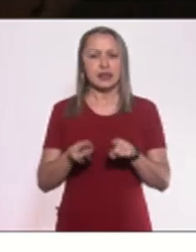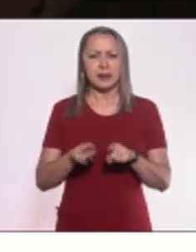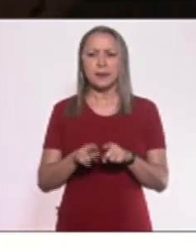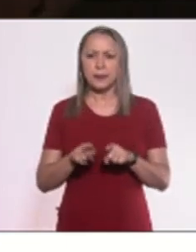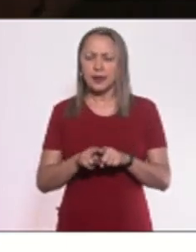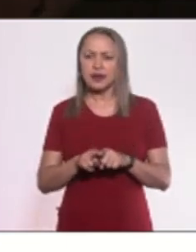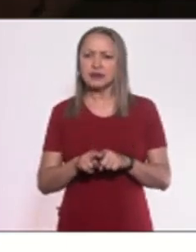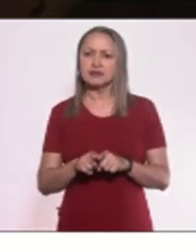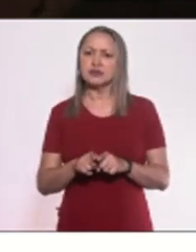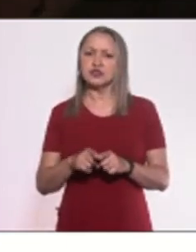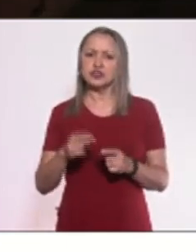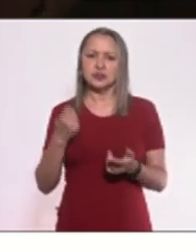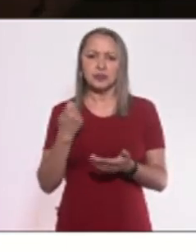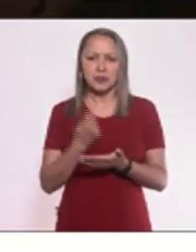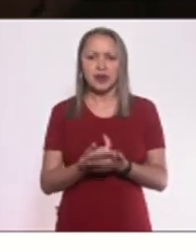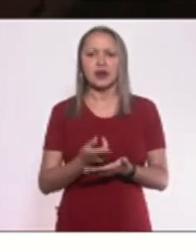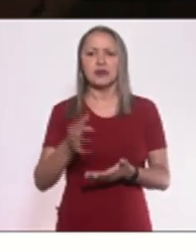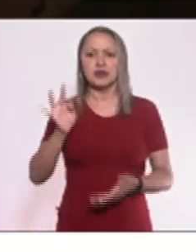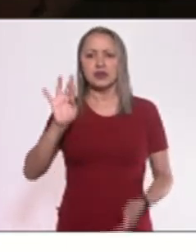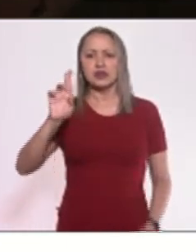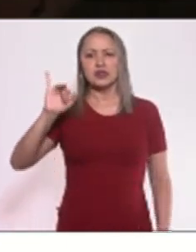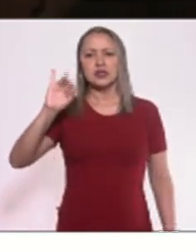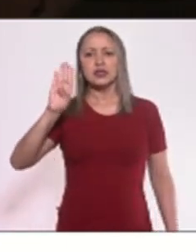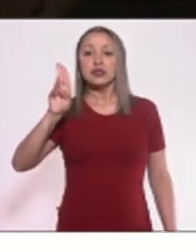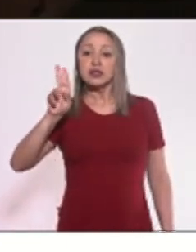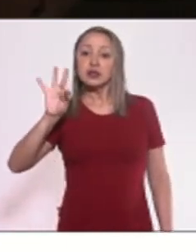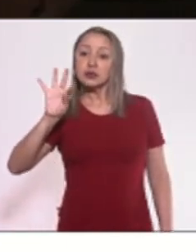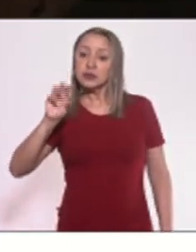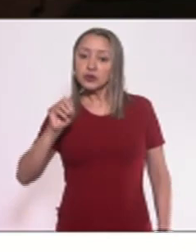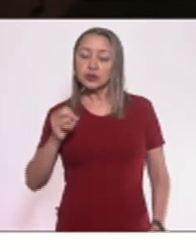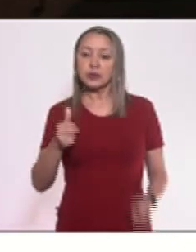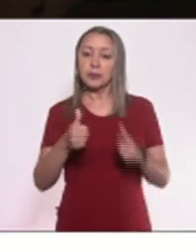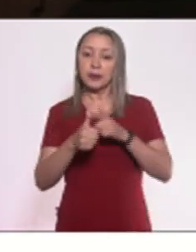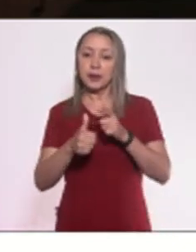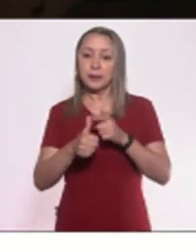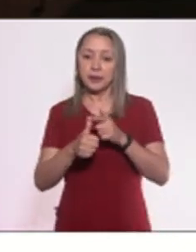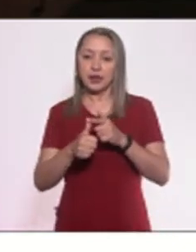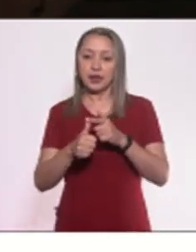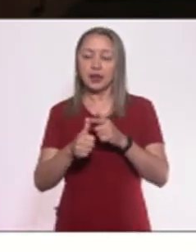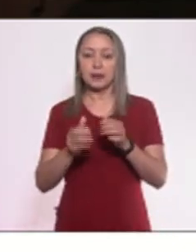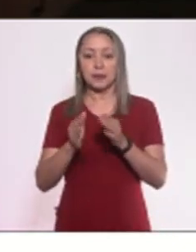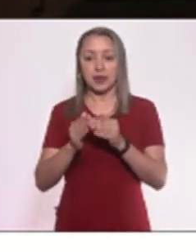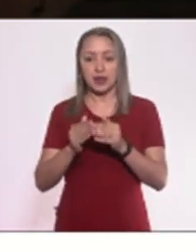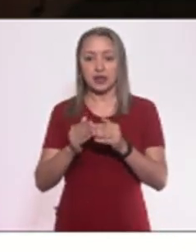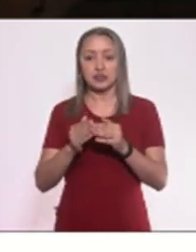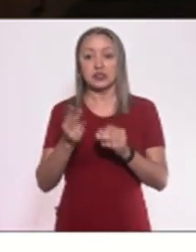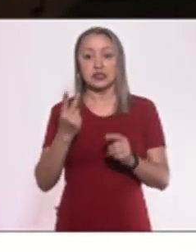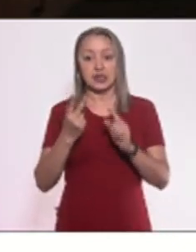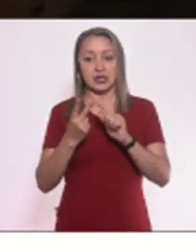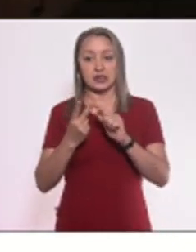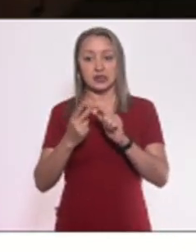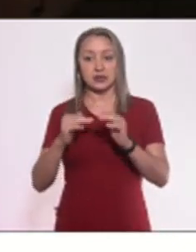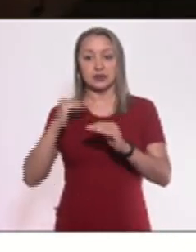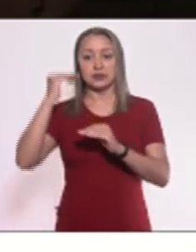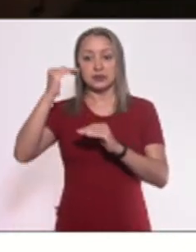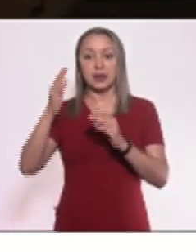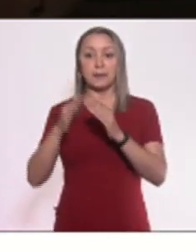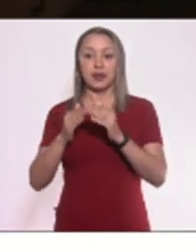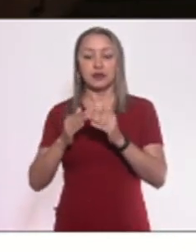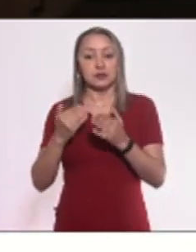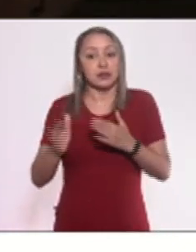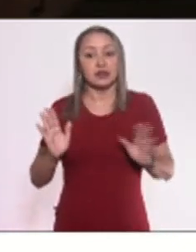mesmíssima coisa. Recurso na primeira, recurso na segunda, perdeu,